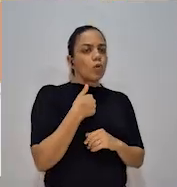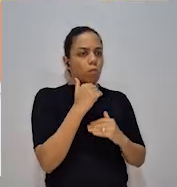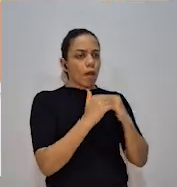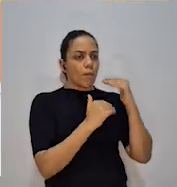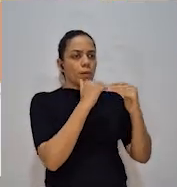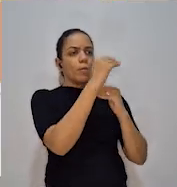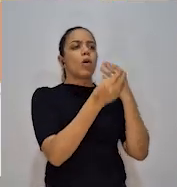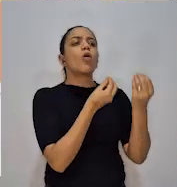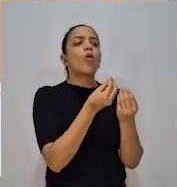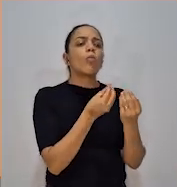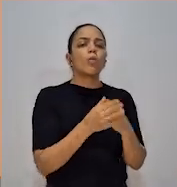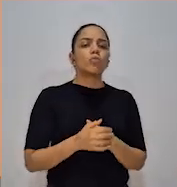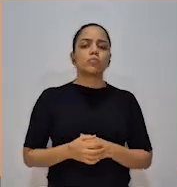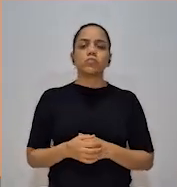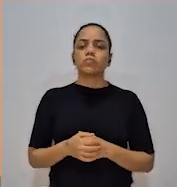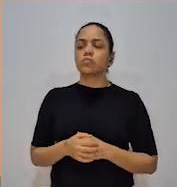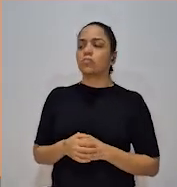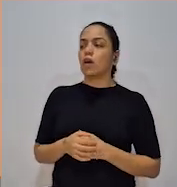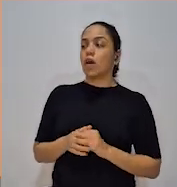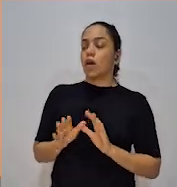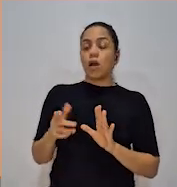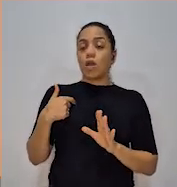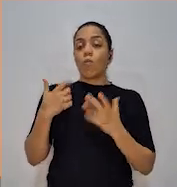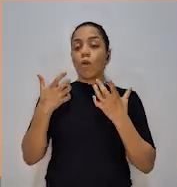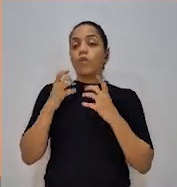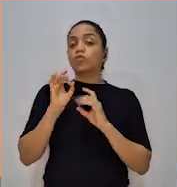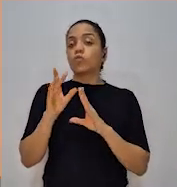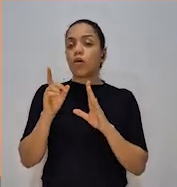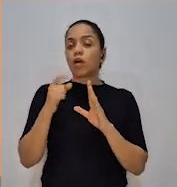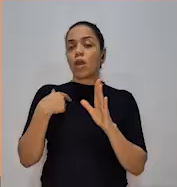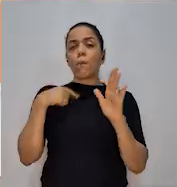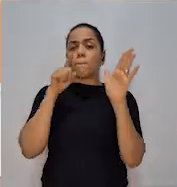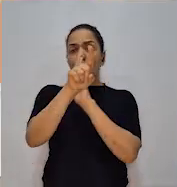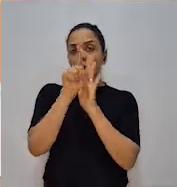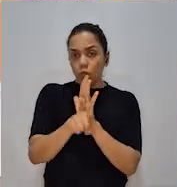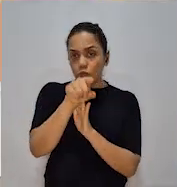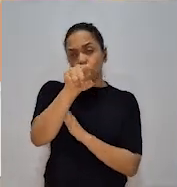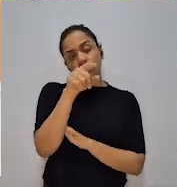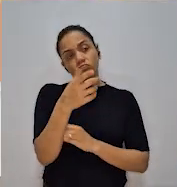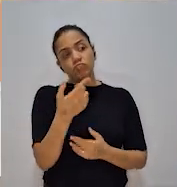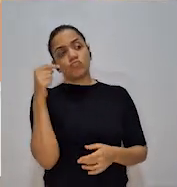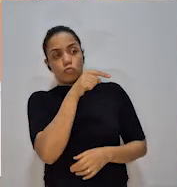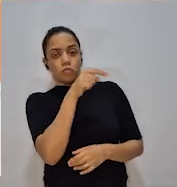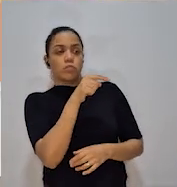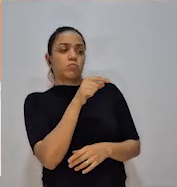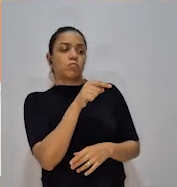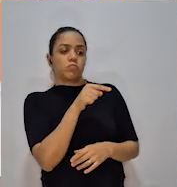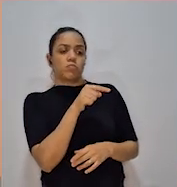Eu, Bom, quer responder? não, eu queria só, eu acho que eu vou fazer as perguntas, que talvez a gente